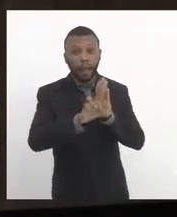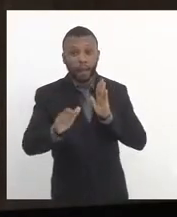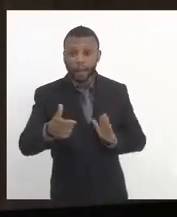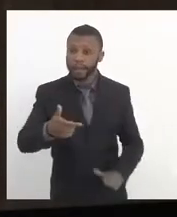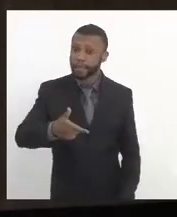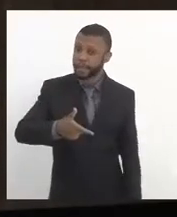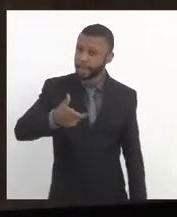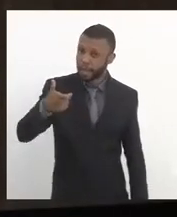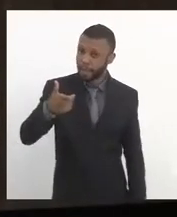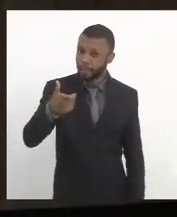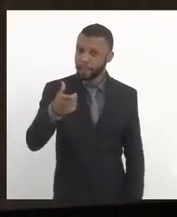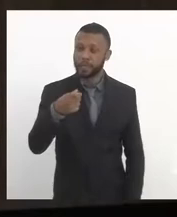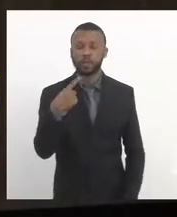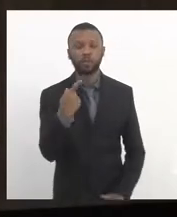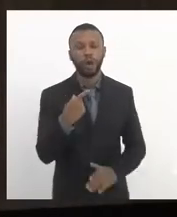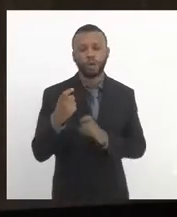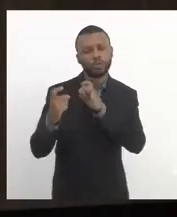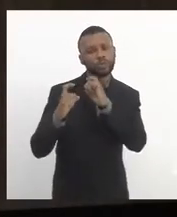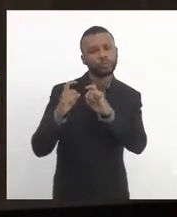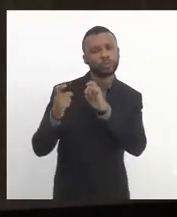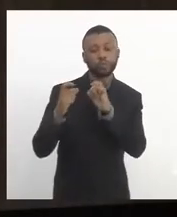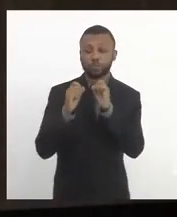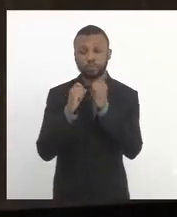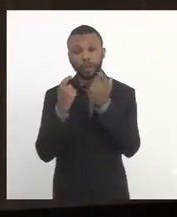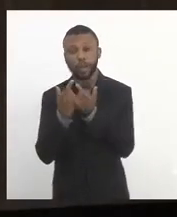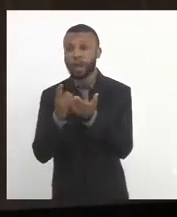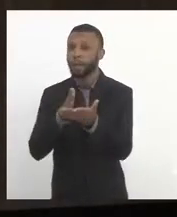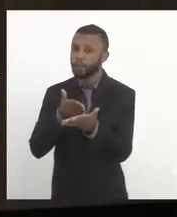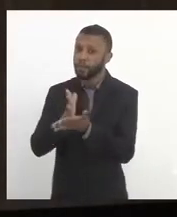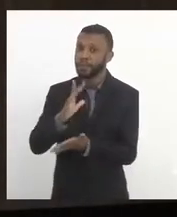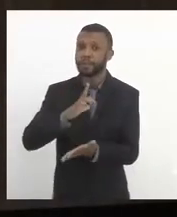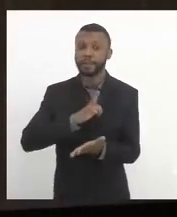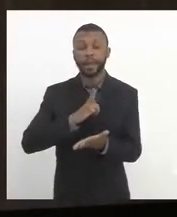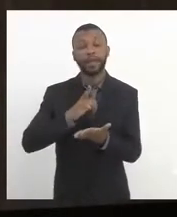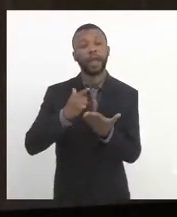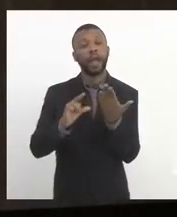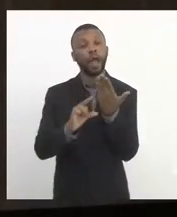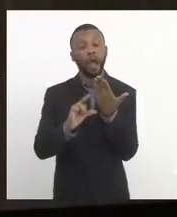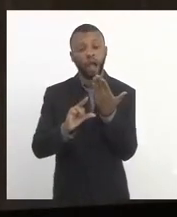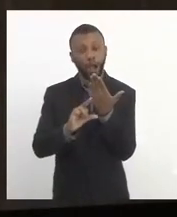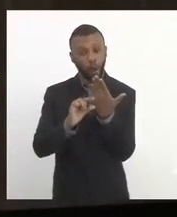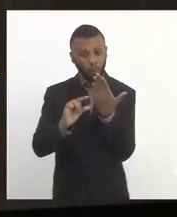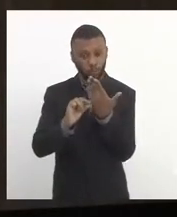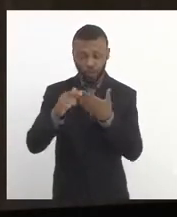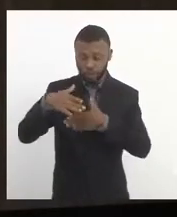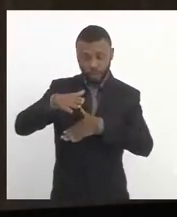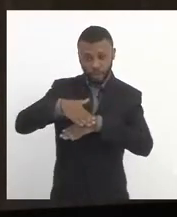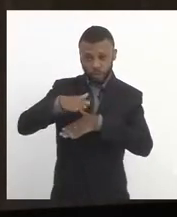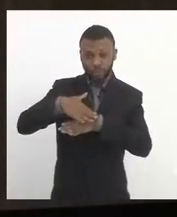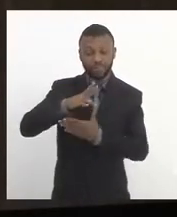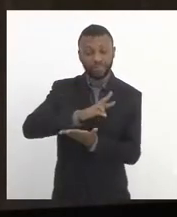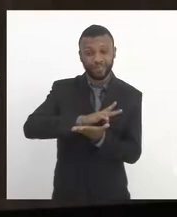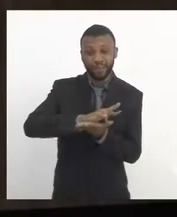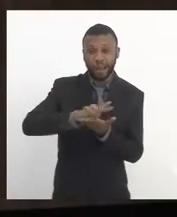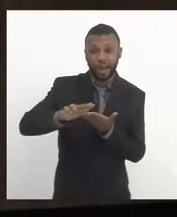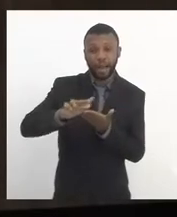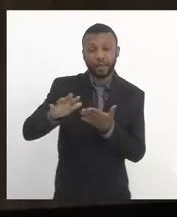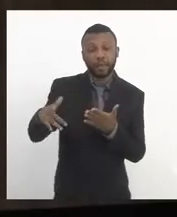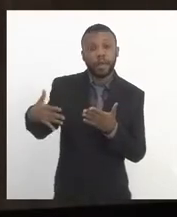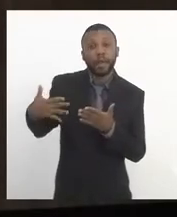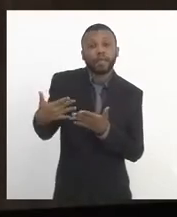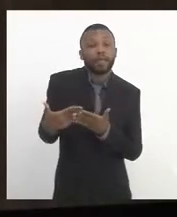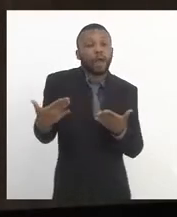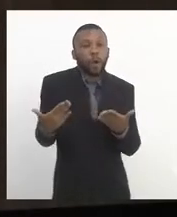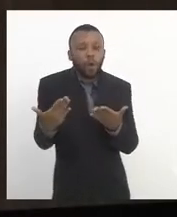Alerj, que tem diversos autores, mas que até hoje, e eu tenho tratado,